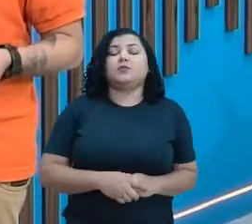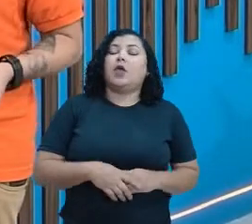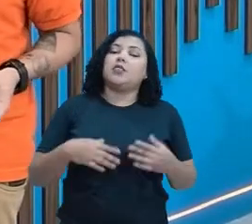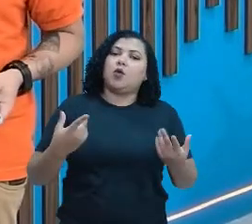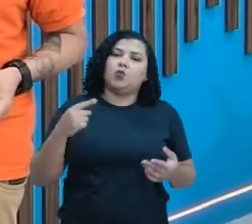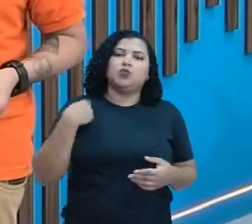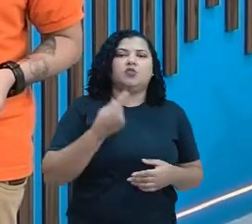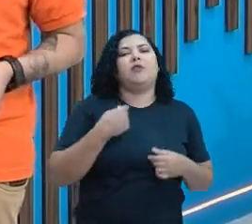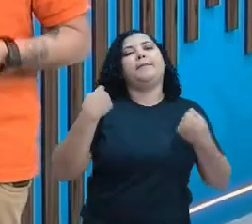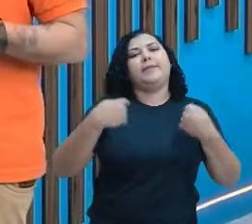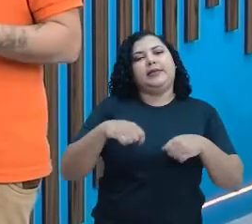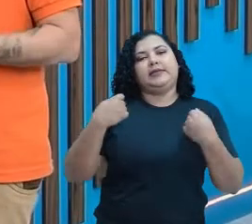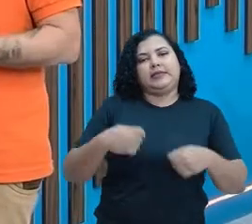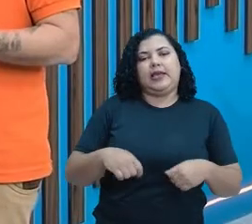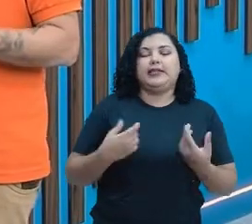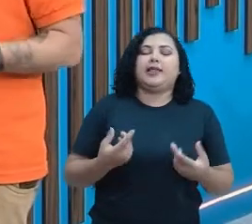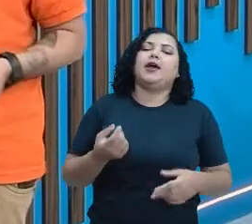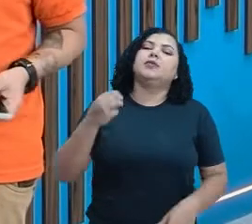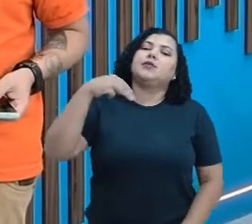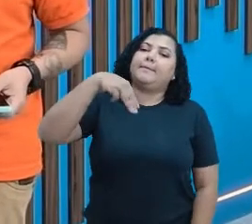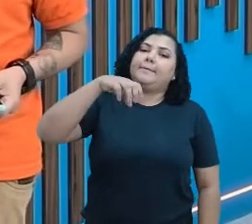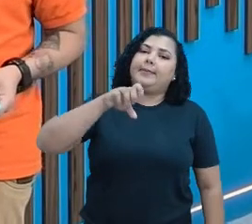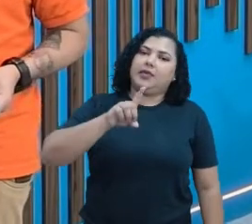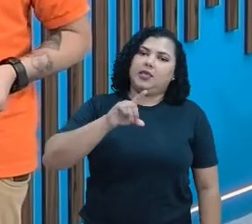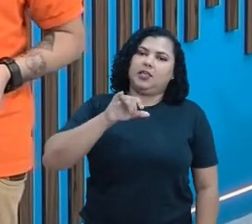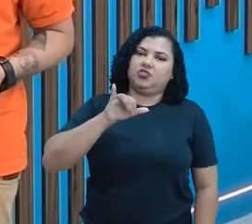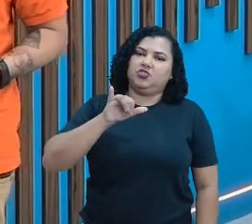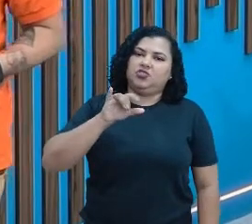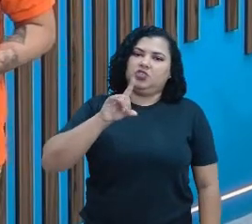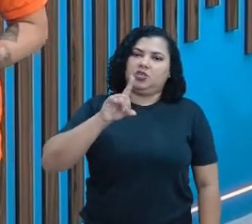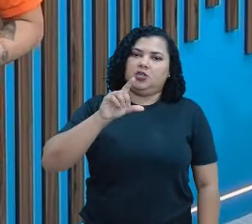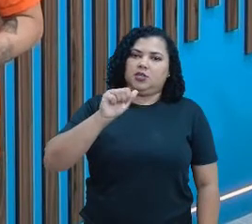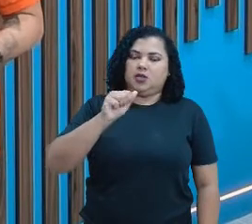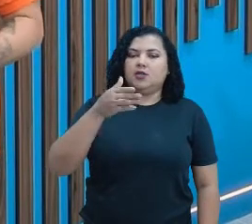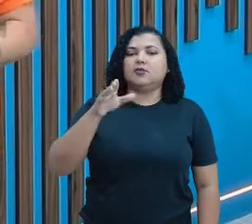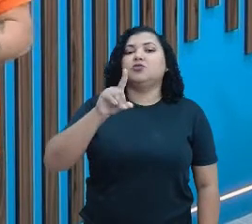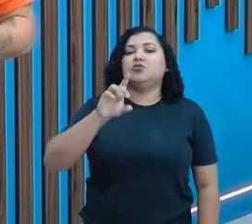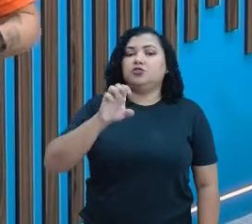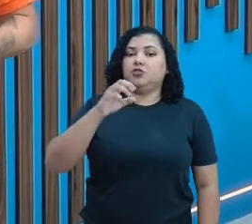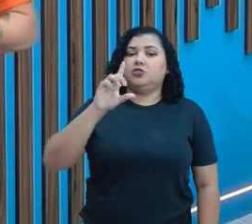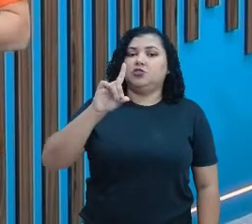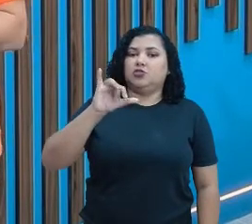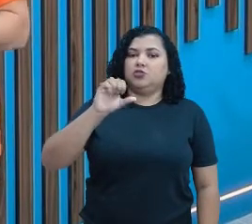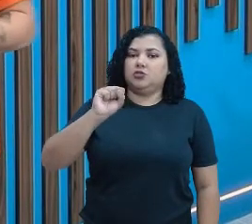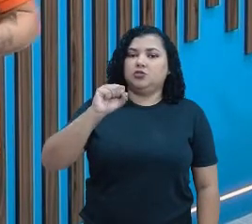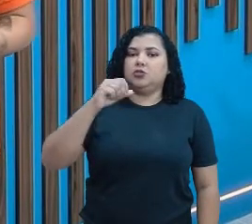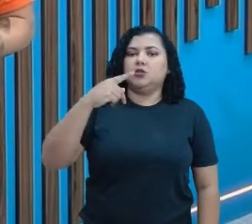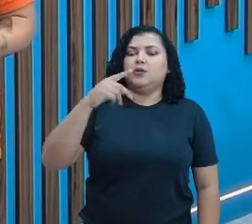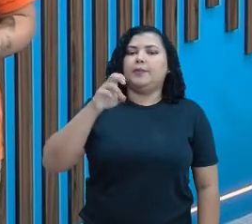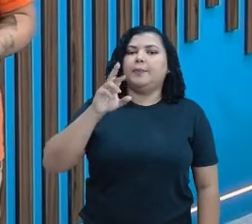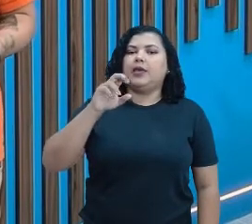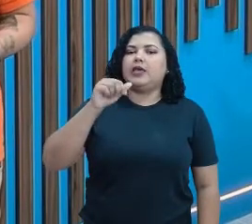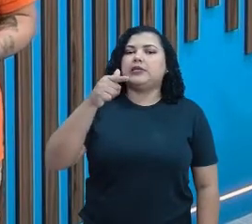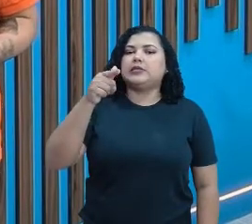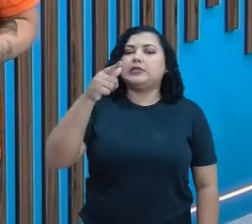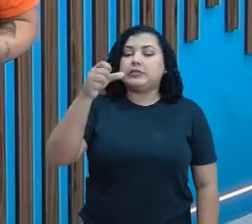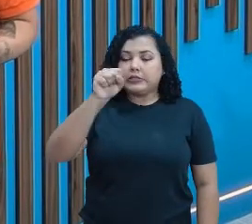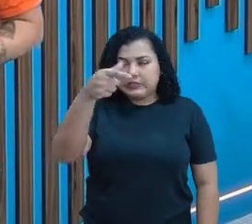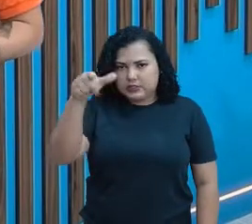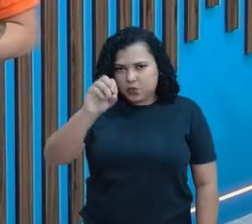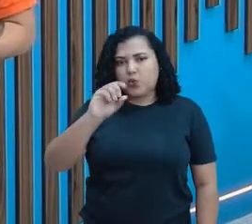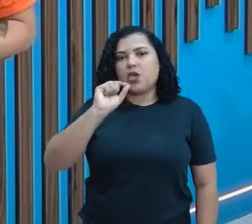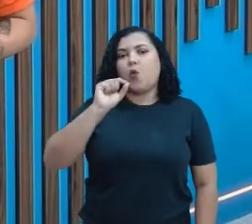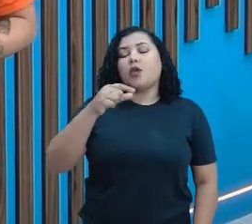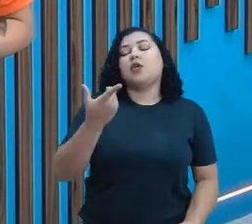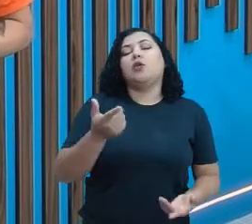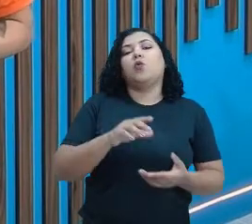isso que a gente vai precisar da medida de dispersão, que é o desvio padrão, que eu diria que é a medida de dispersão que, de fato, vai